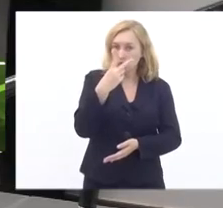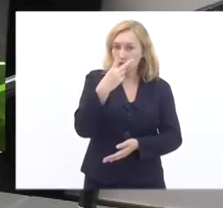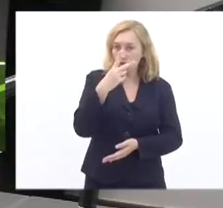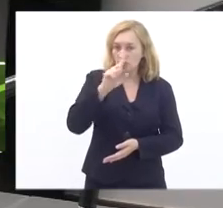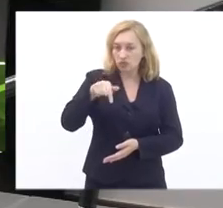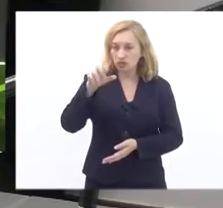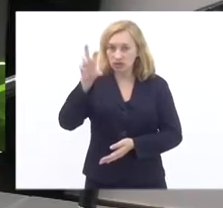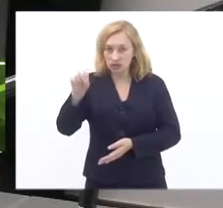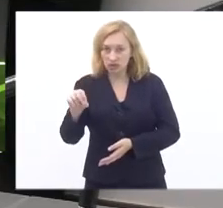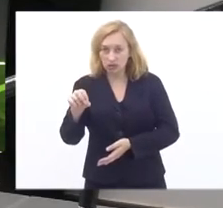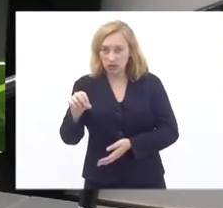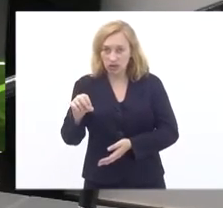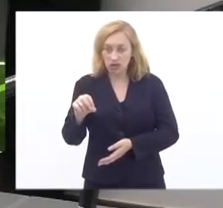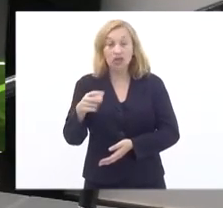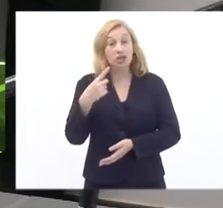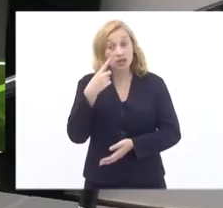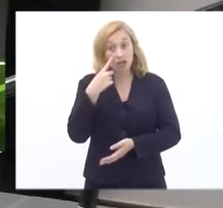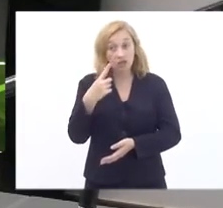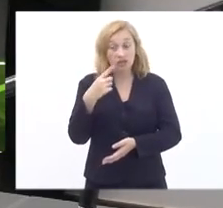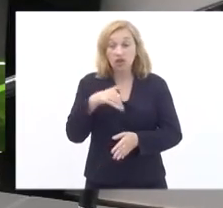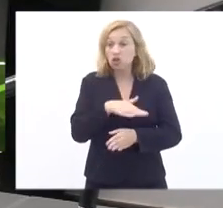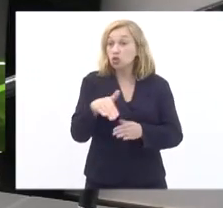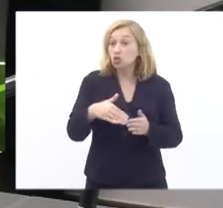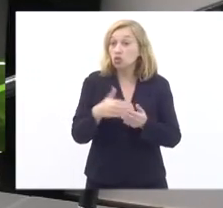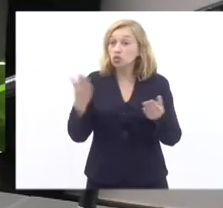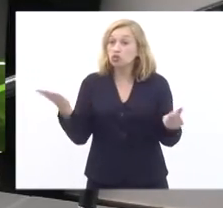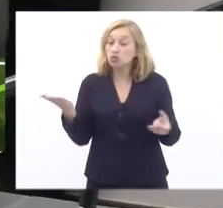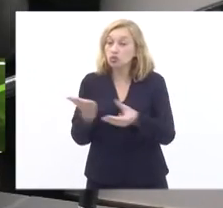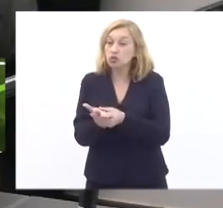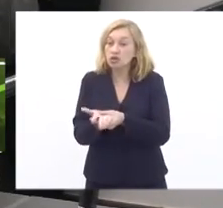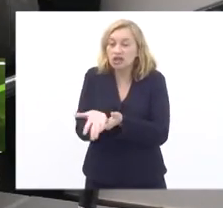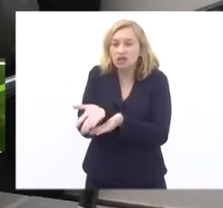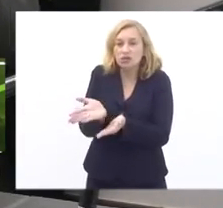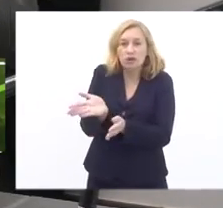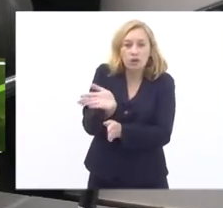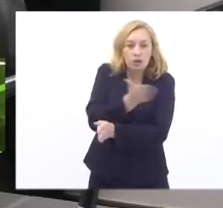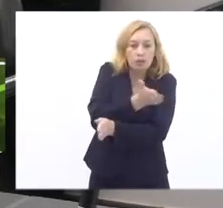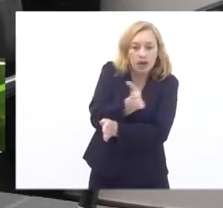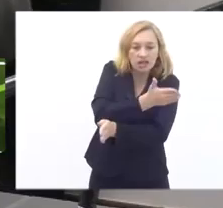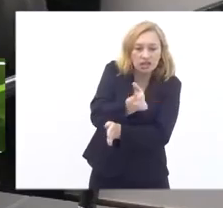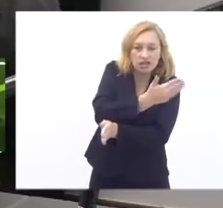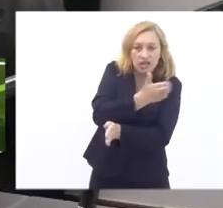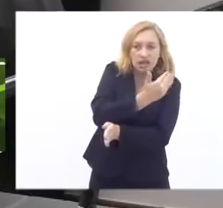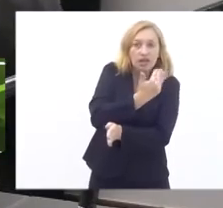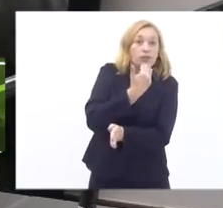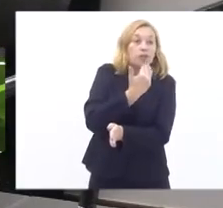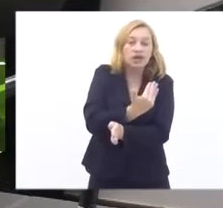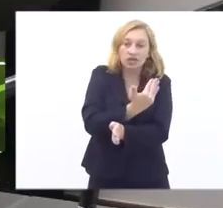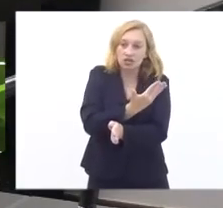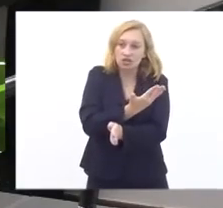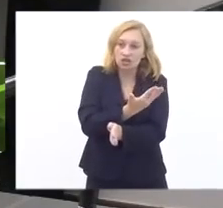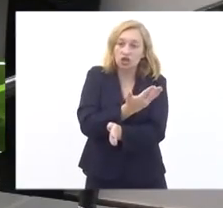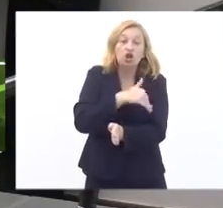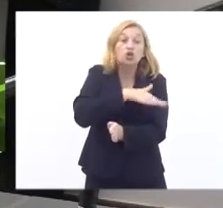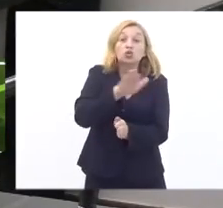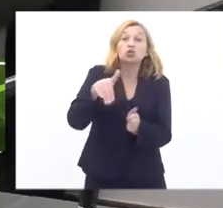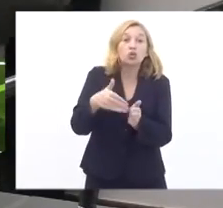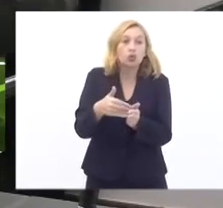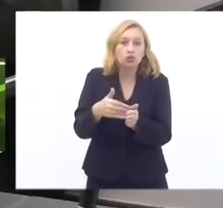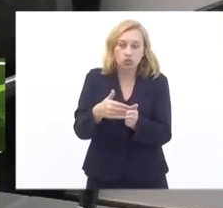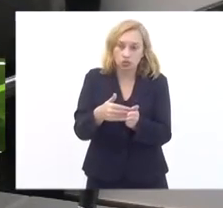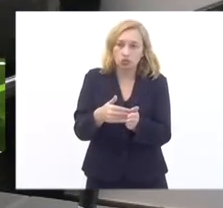2,50. Tínhamos que pegar todos os processos anteriores e solicitar que todos